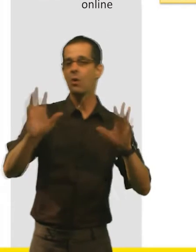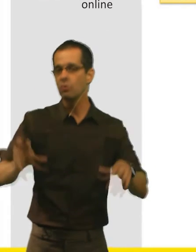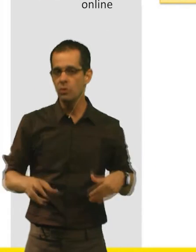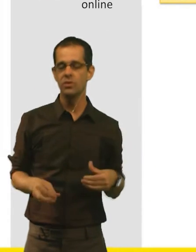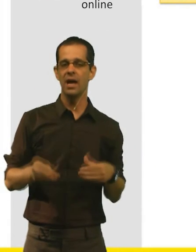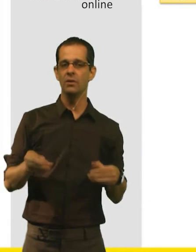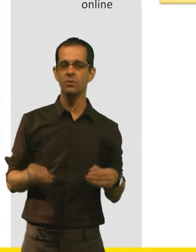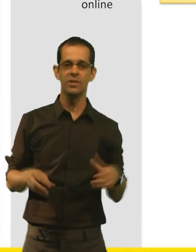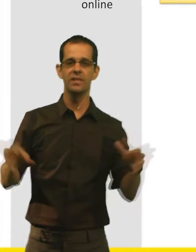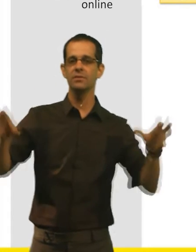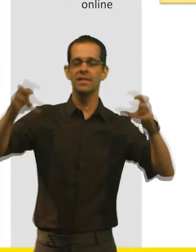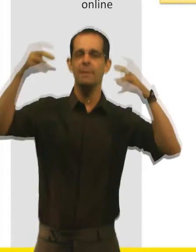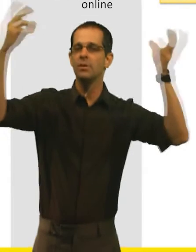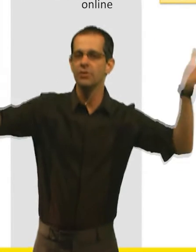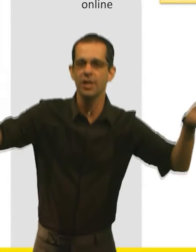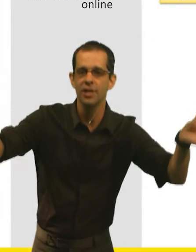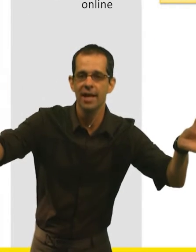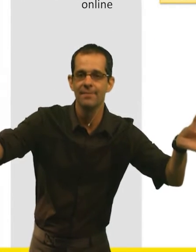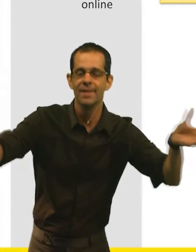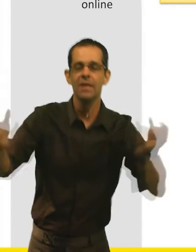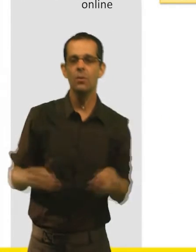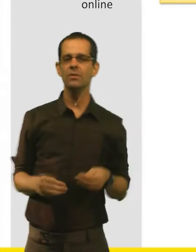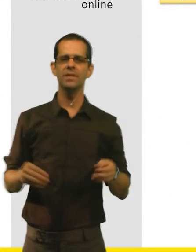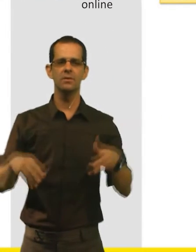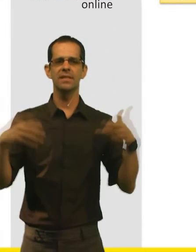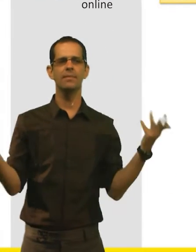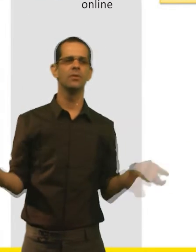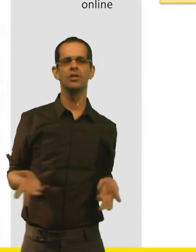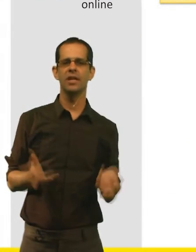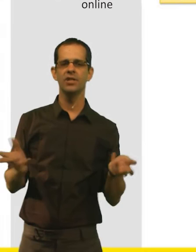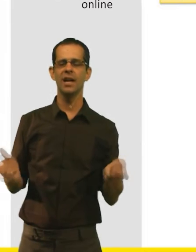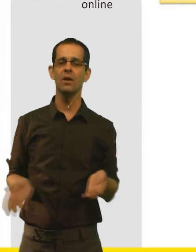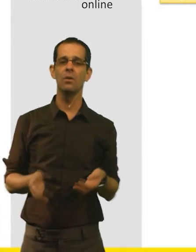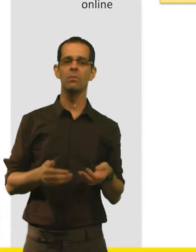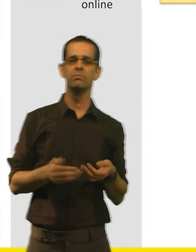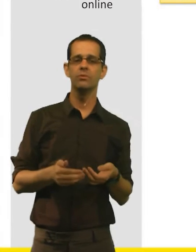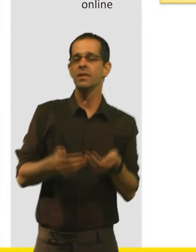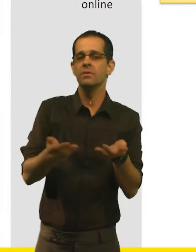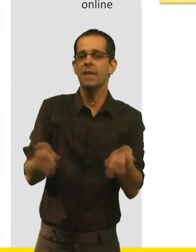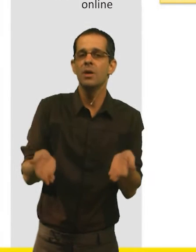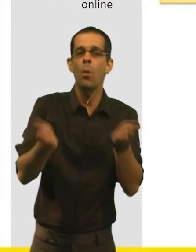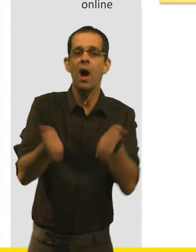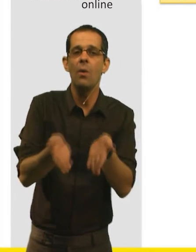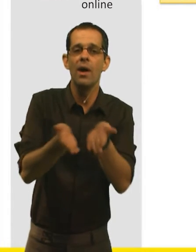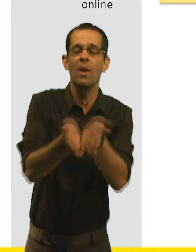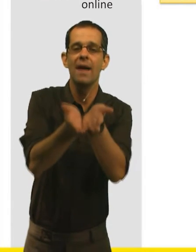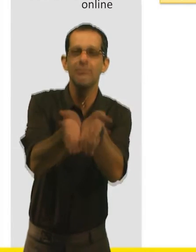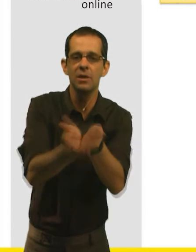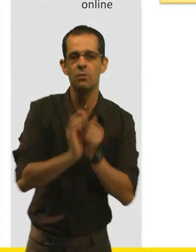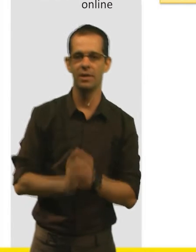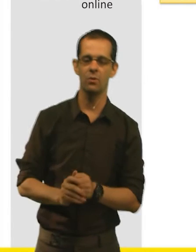Que alguns alunos eles não sabem aonde quer chegar. Quando você não sabe aonde quer chegar, você não sabe qual é